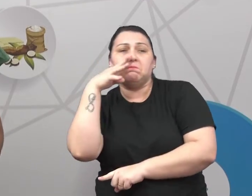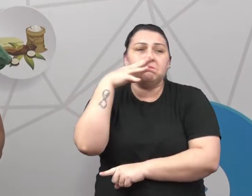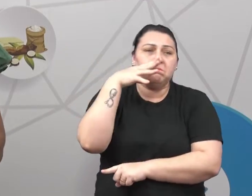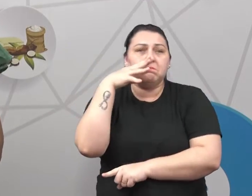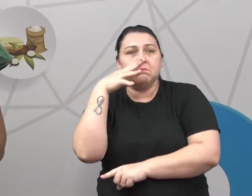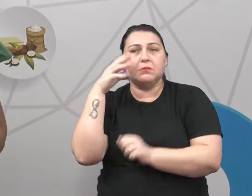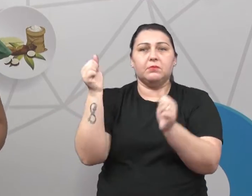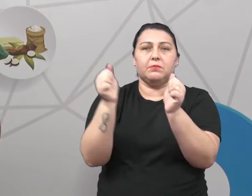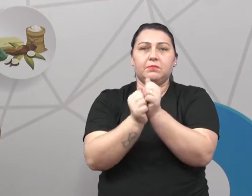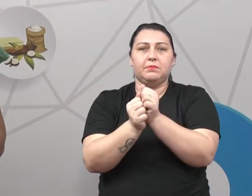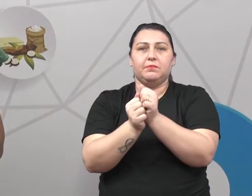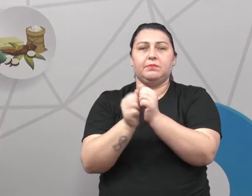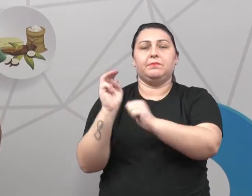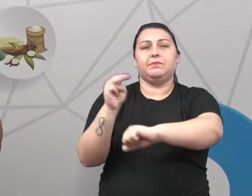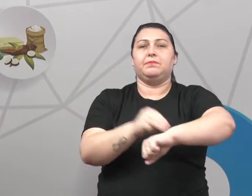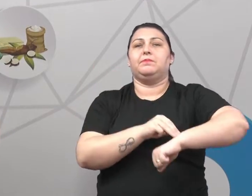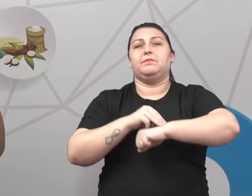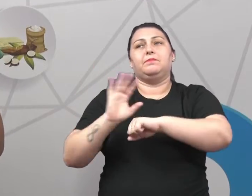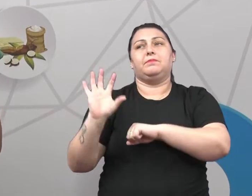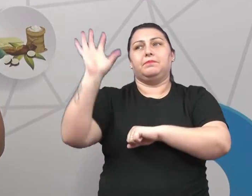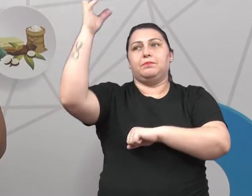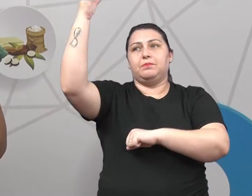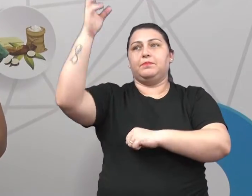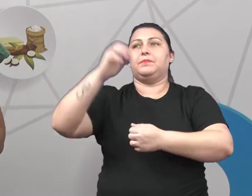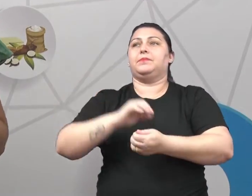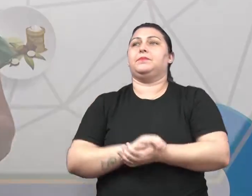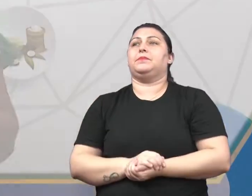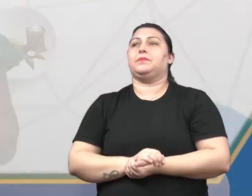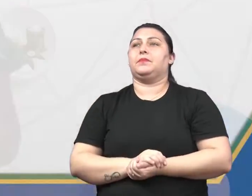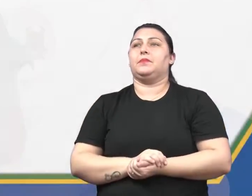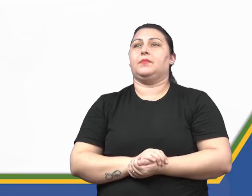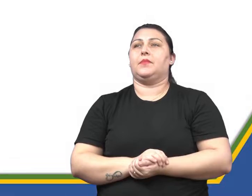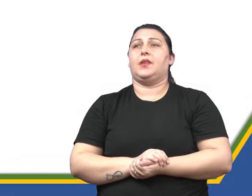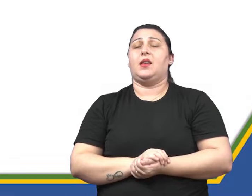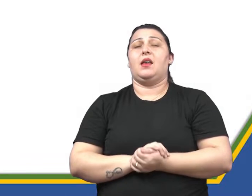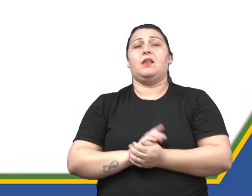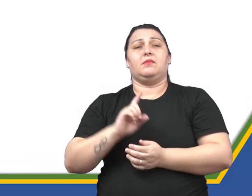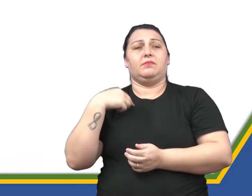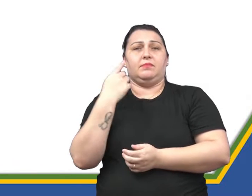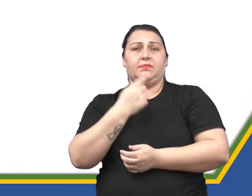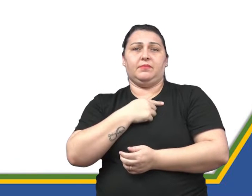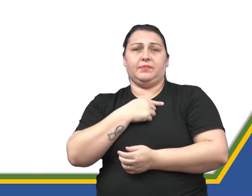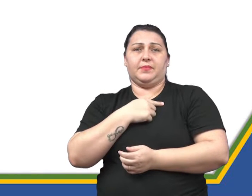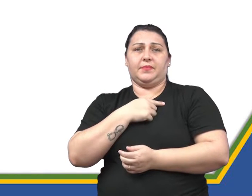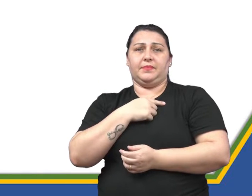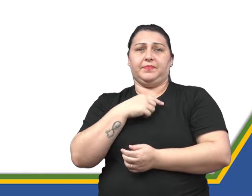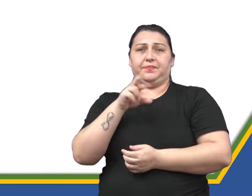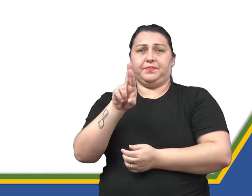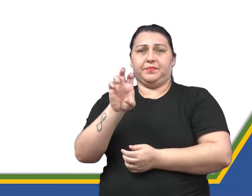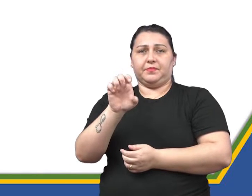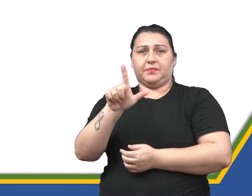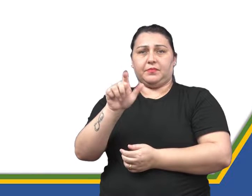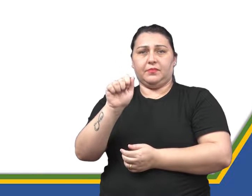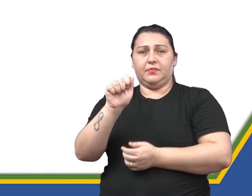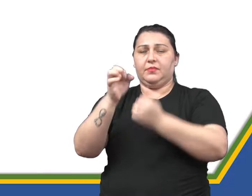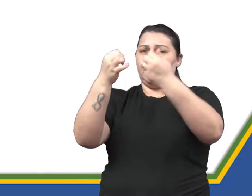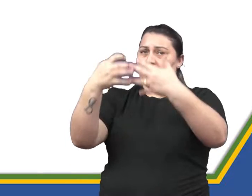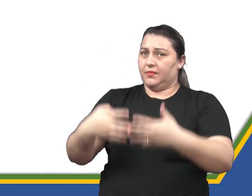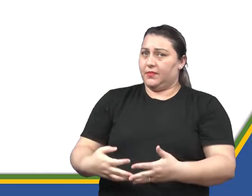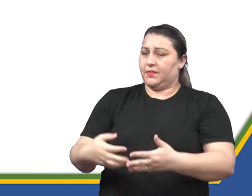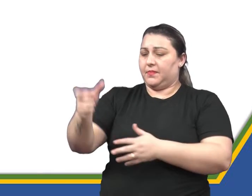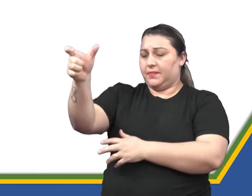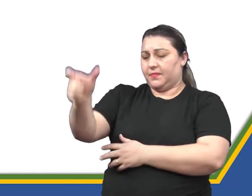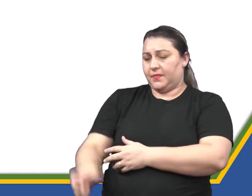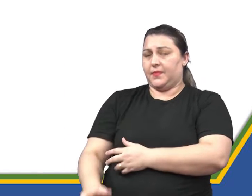com ela naquele momento do acontecimento. Quando a gente fala em relato pessoal, a gente fala em